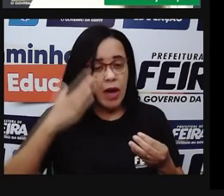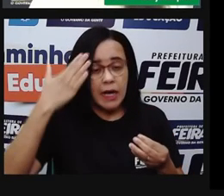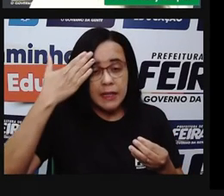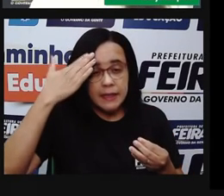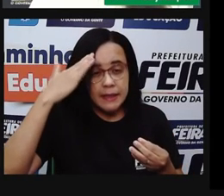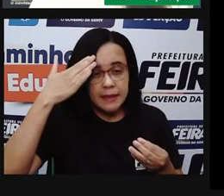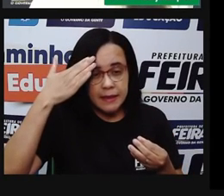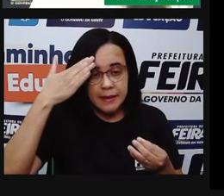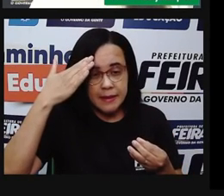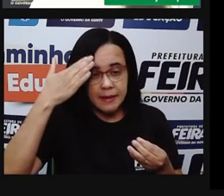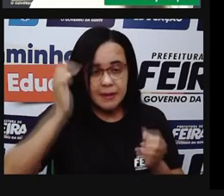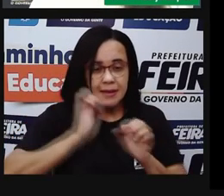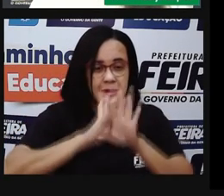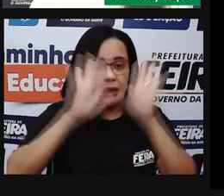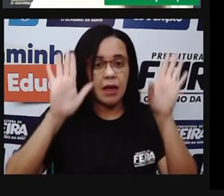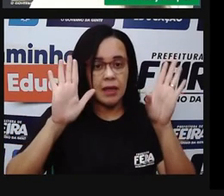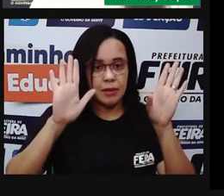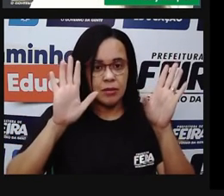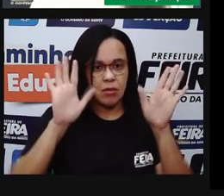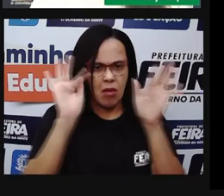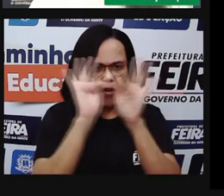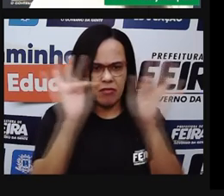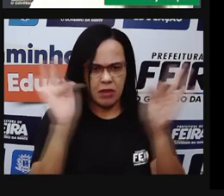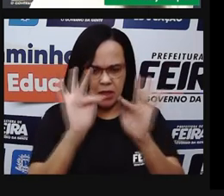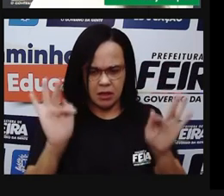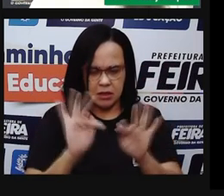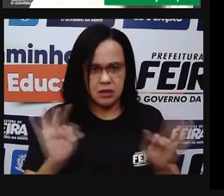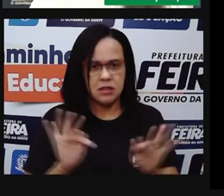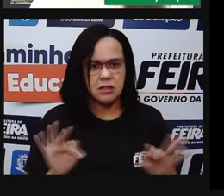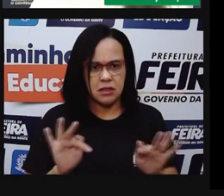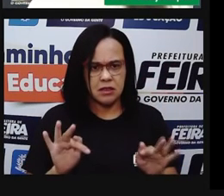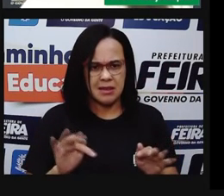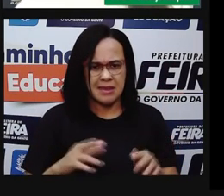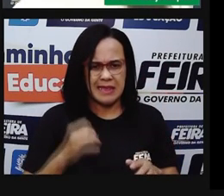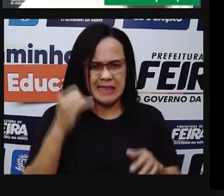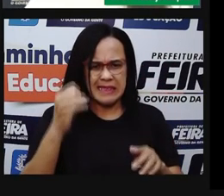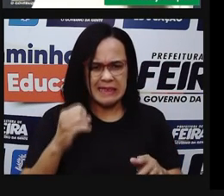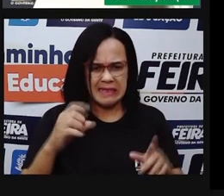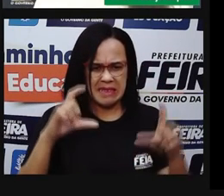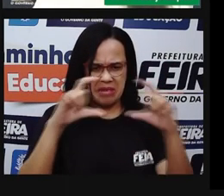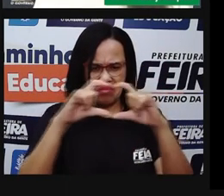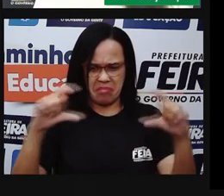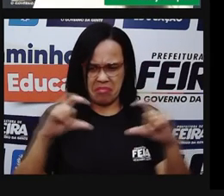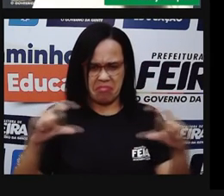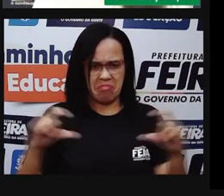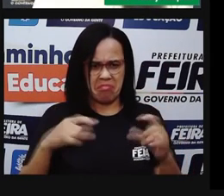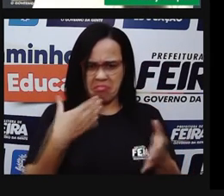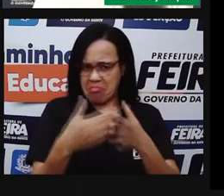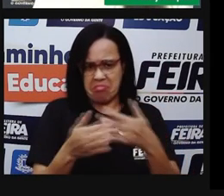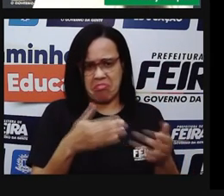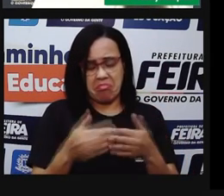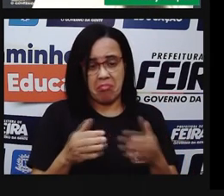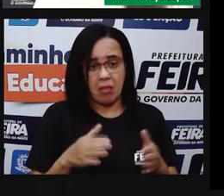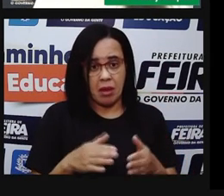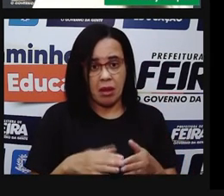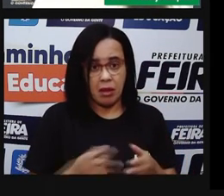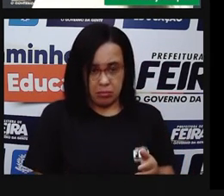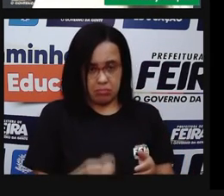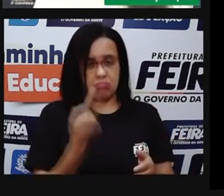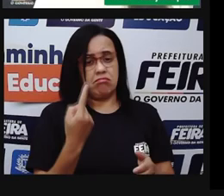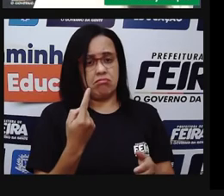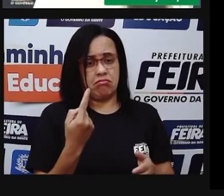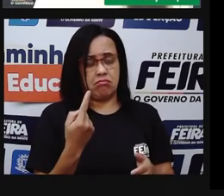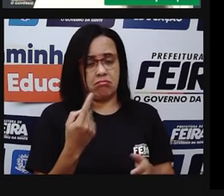quero transmitir, né? Não ficou boa. Vamos reformular essa frase? Tem o outro, ó, na frase